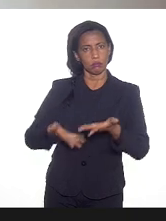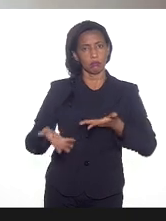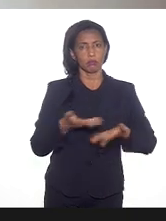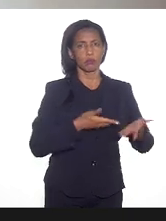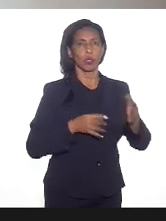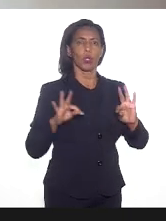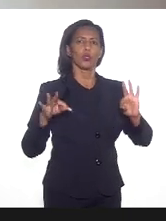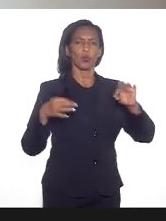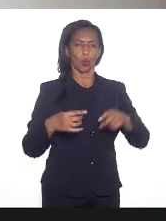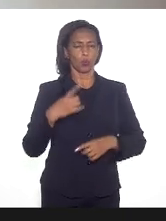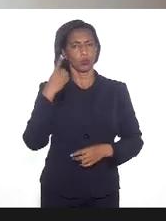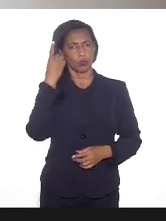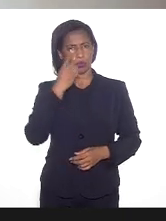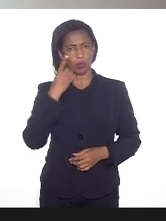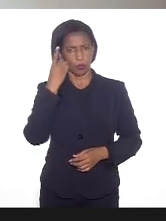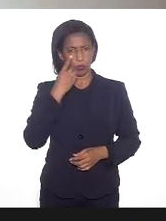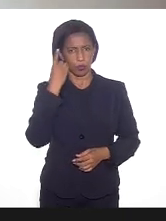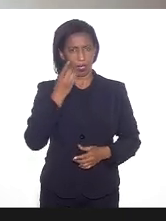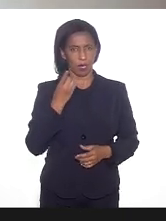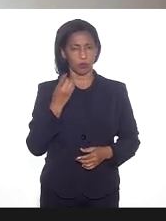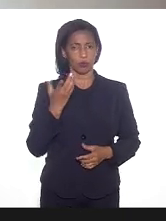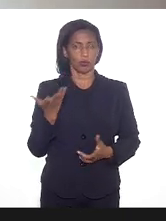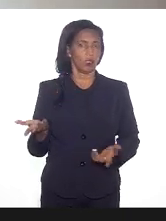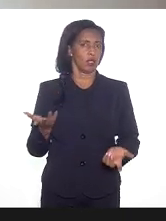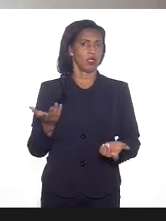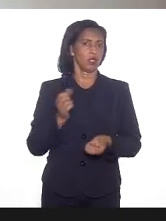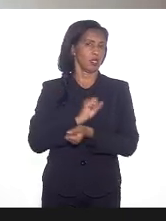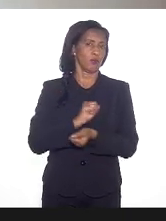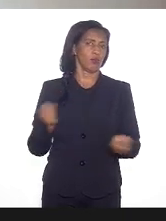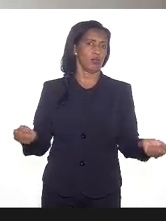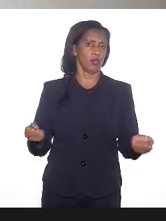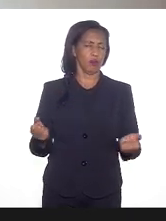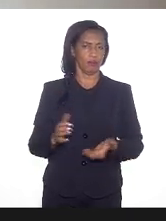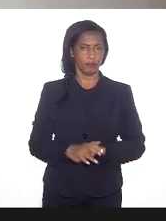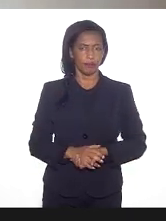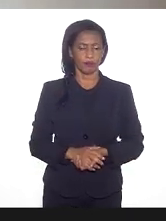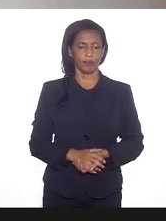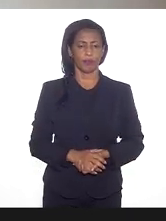de todos os deputados e deputadas não seria possível. Então,